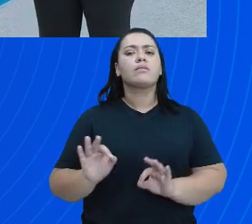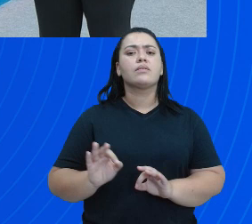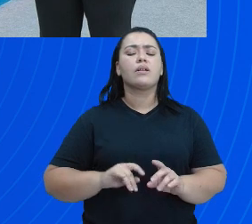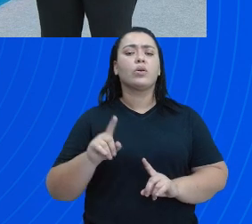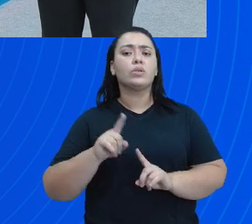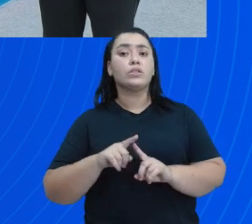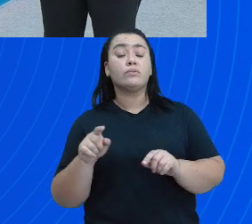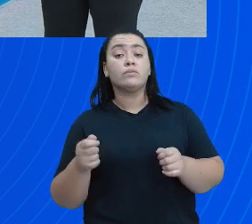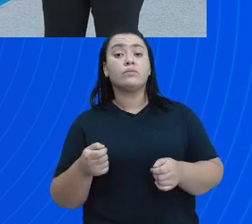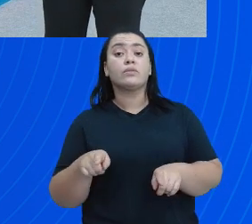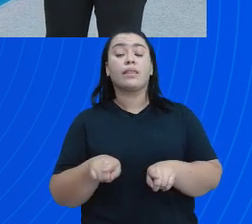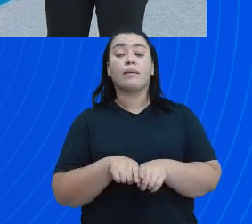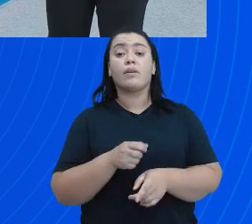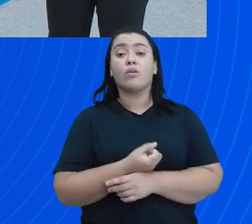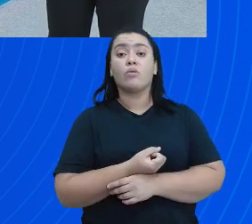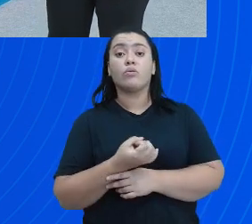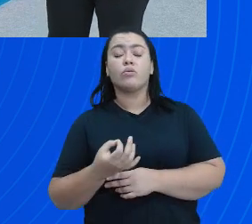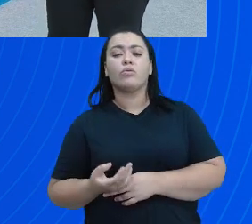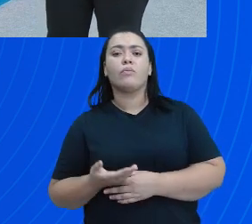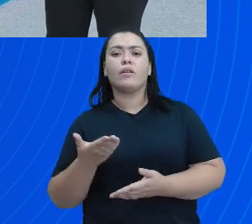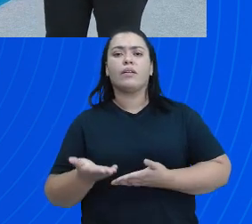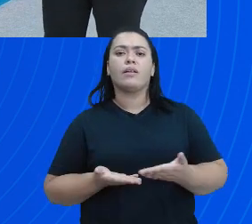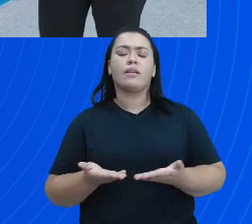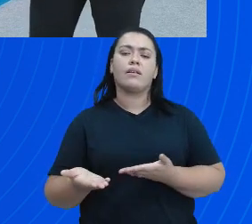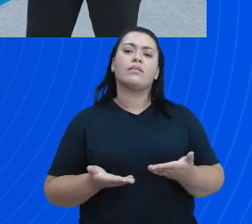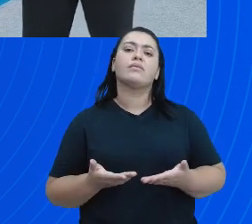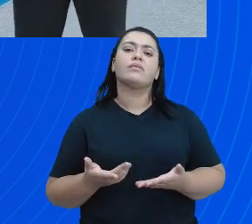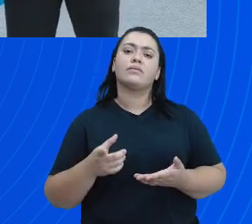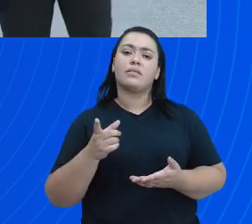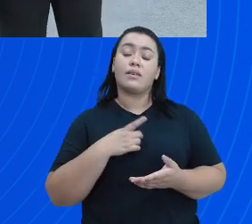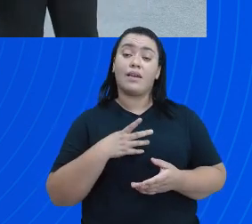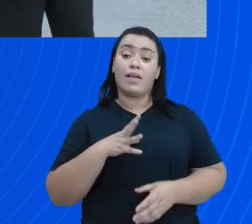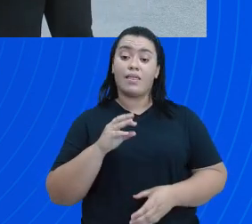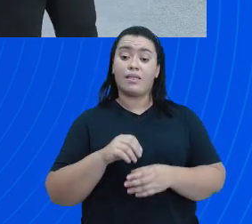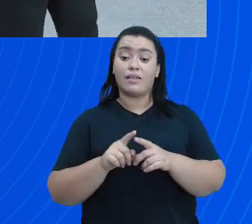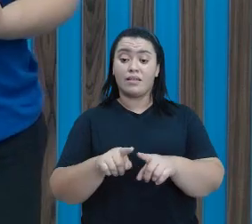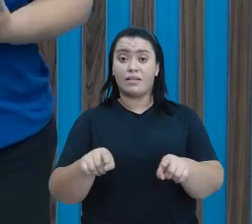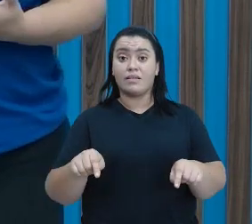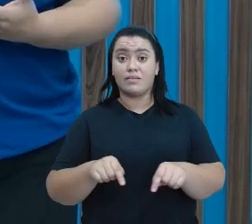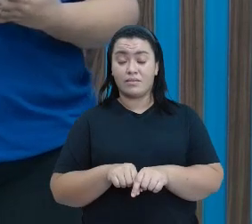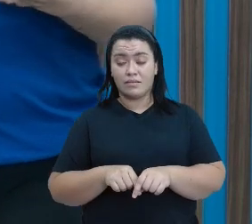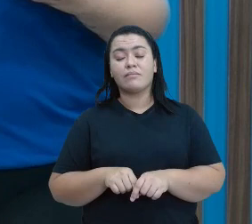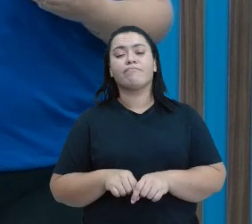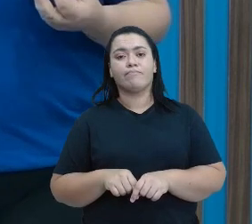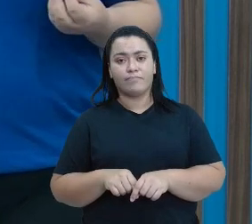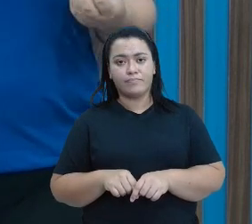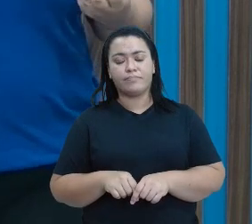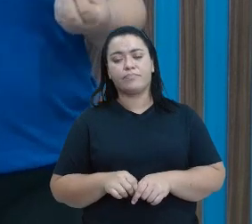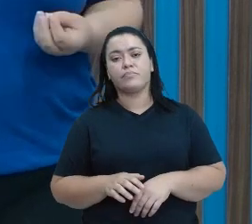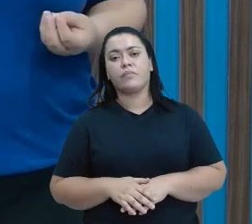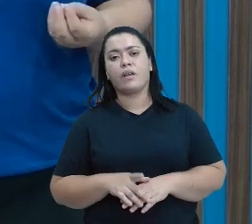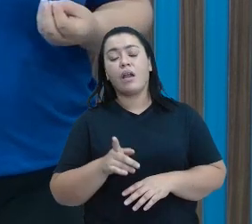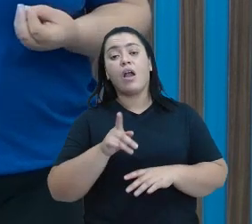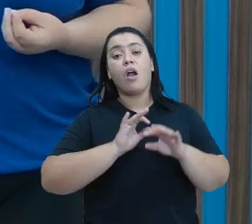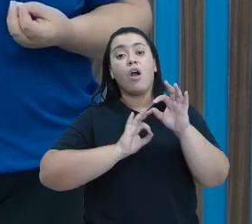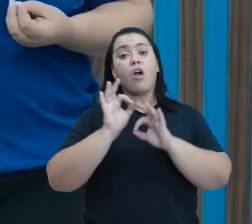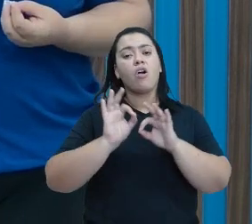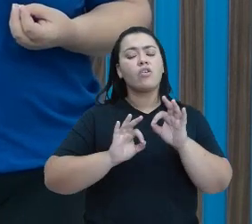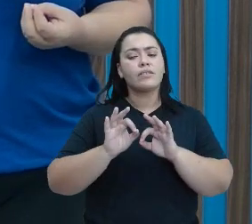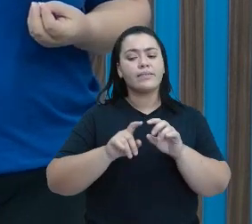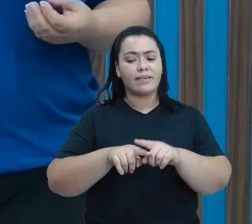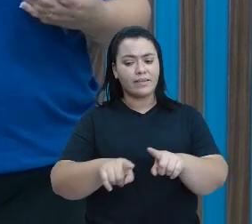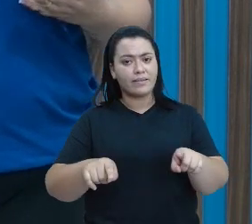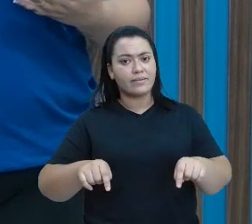de atendimentos aos alunos das salas de recursos multifuncionais. Ele vai organizar essa